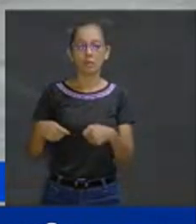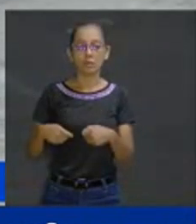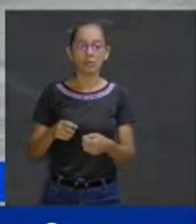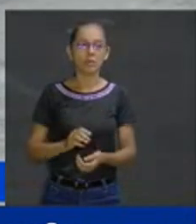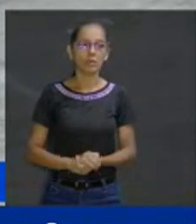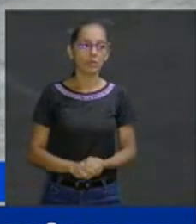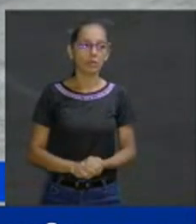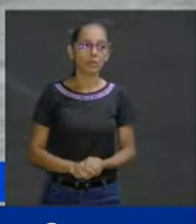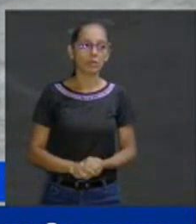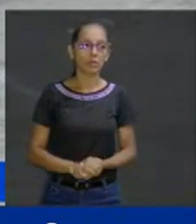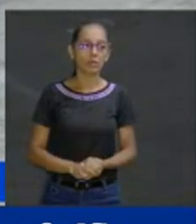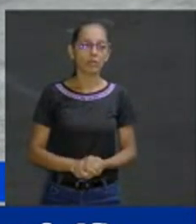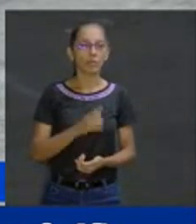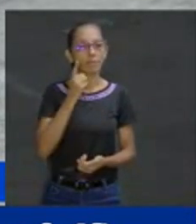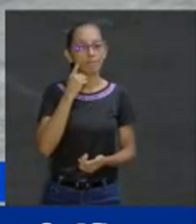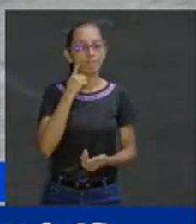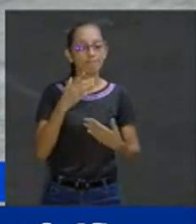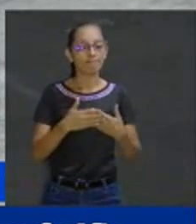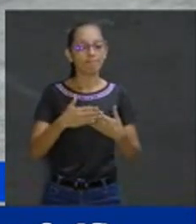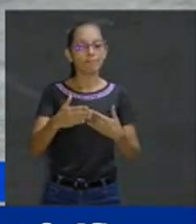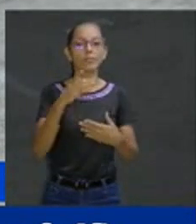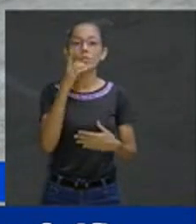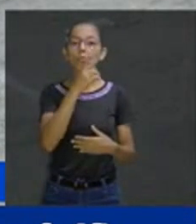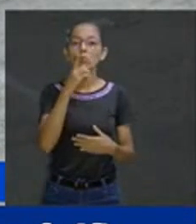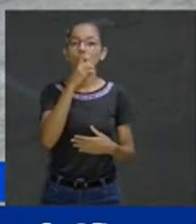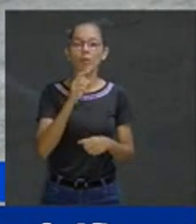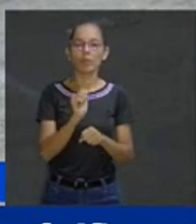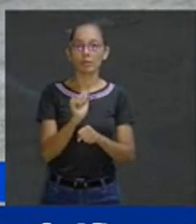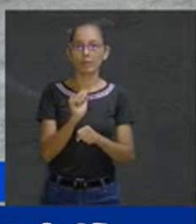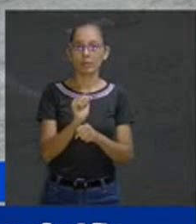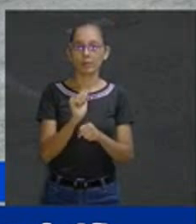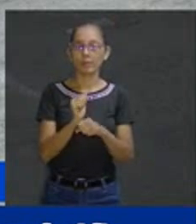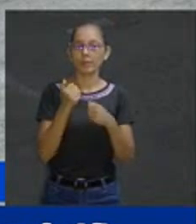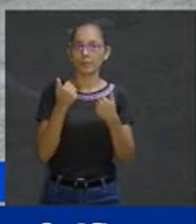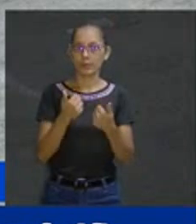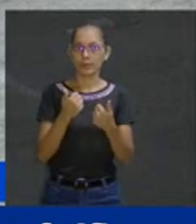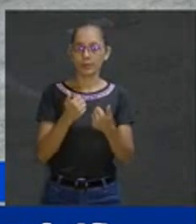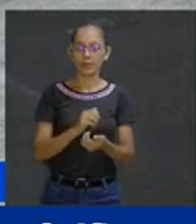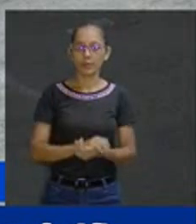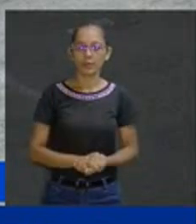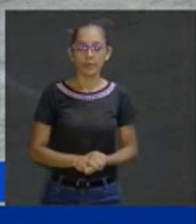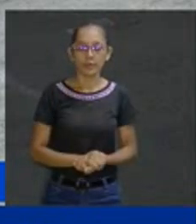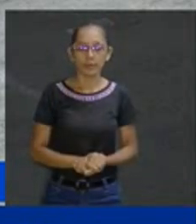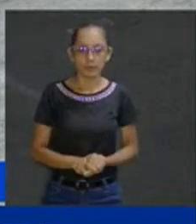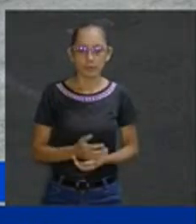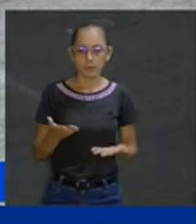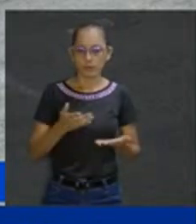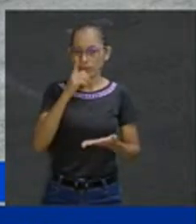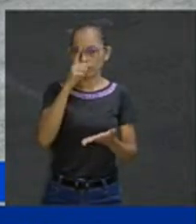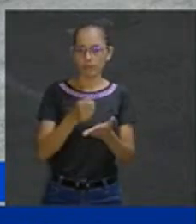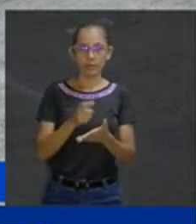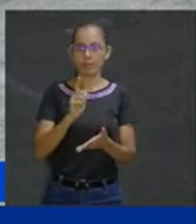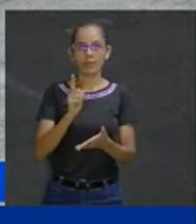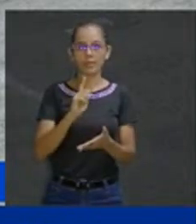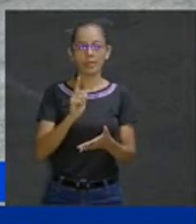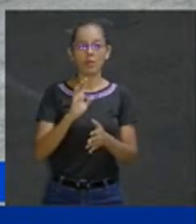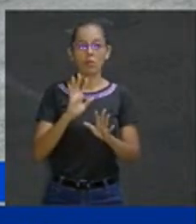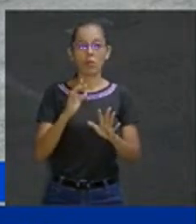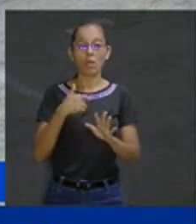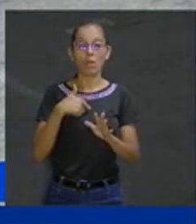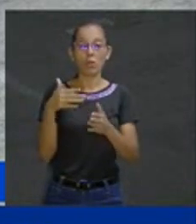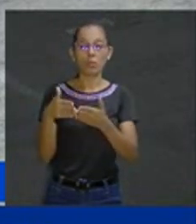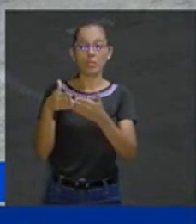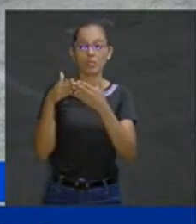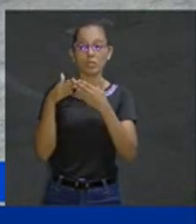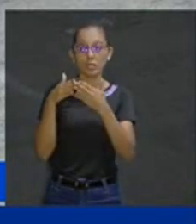domingo melhor, né? Porque pode ser que domingo já... Não, eu não estou dizendo que nós vamos decidir hoje, eu estou dizendo que eu pedi